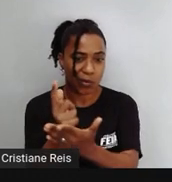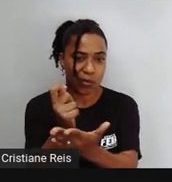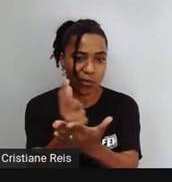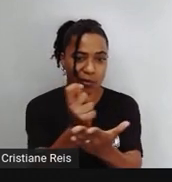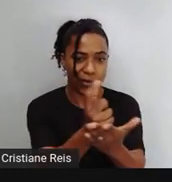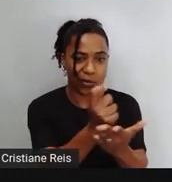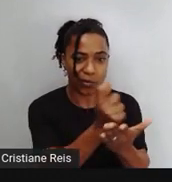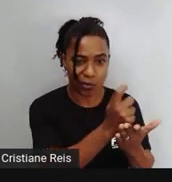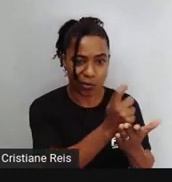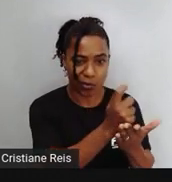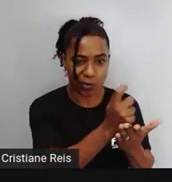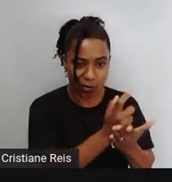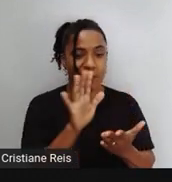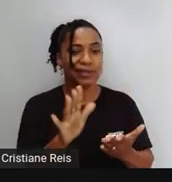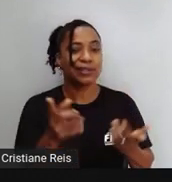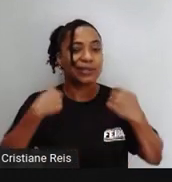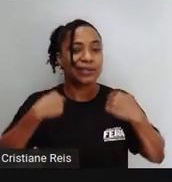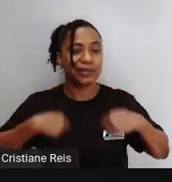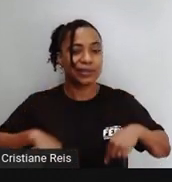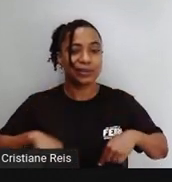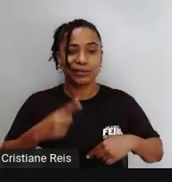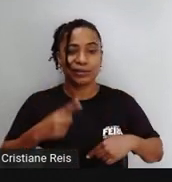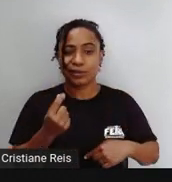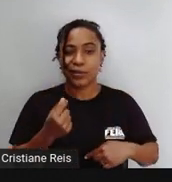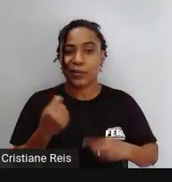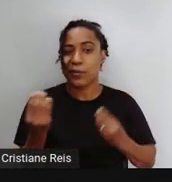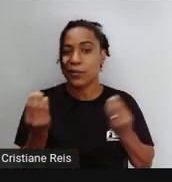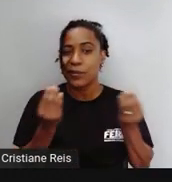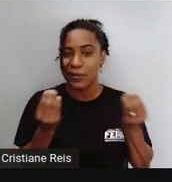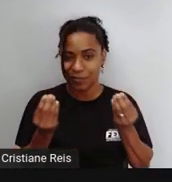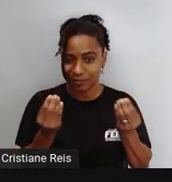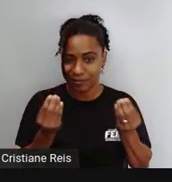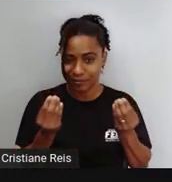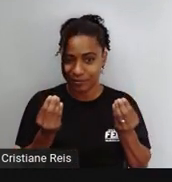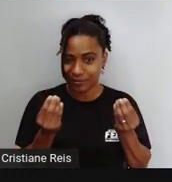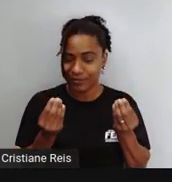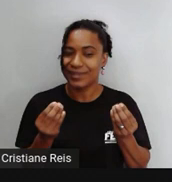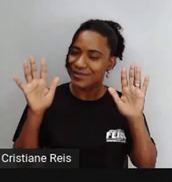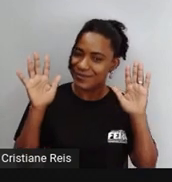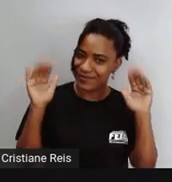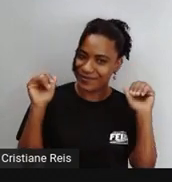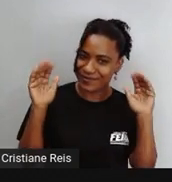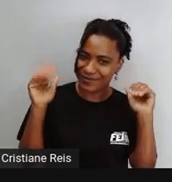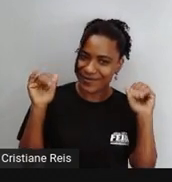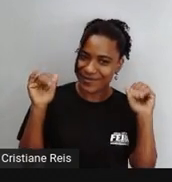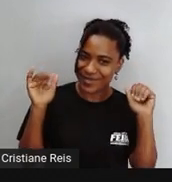pode comprar. Ok? Bye. See you next class.